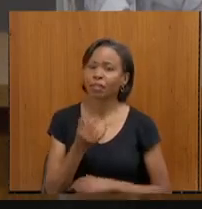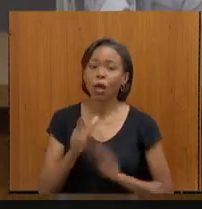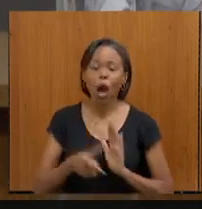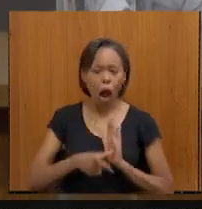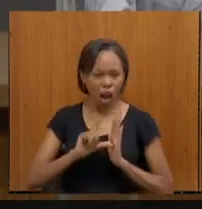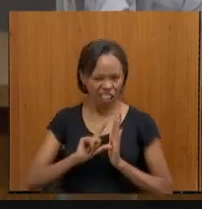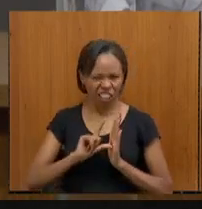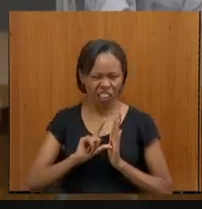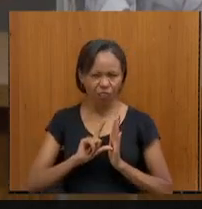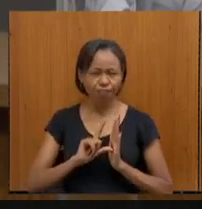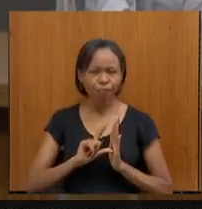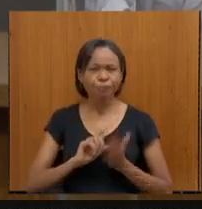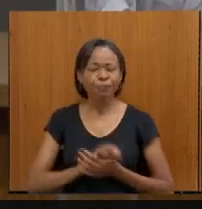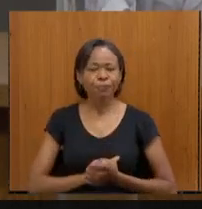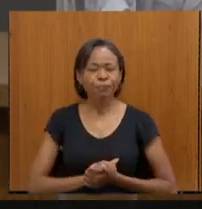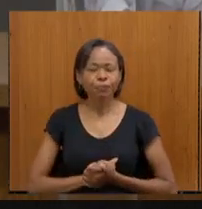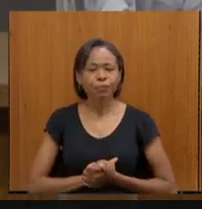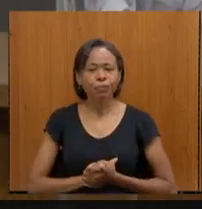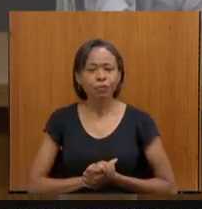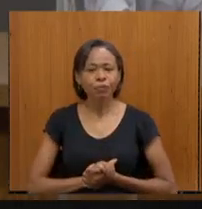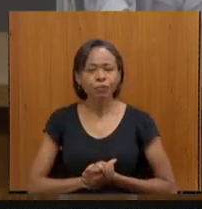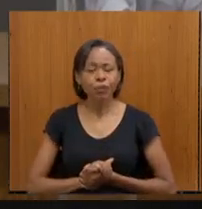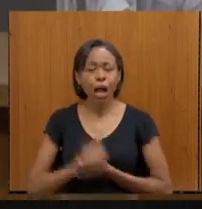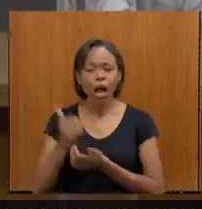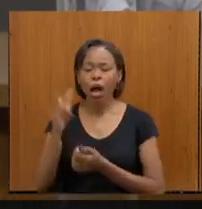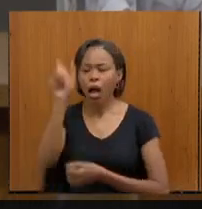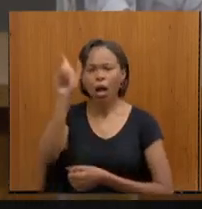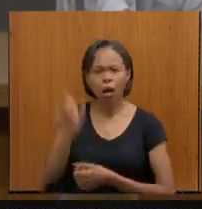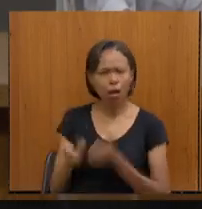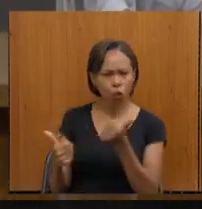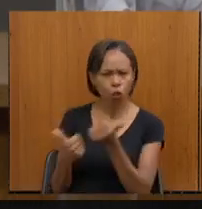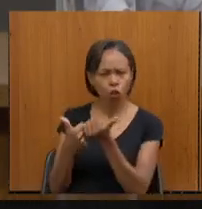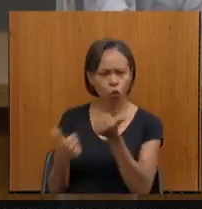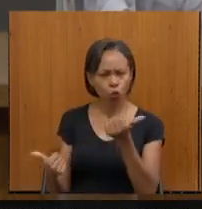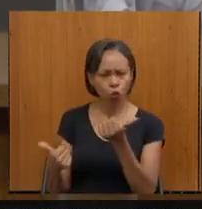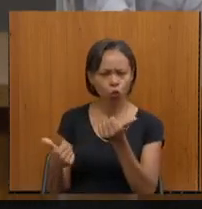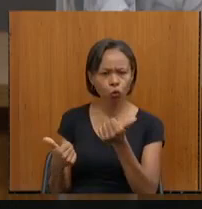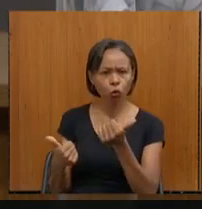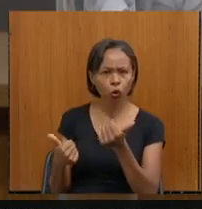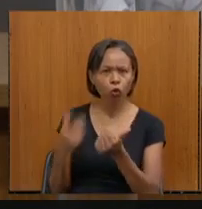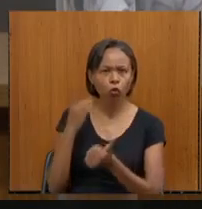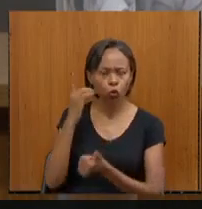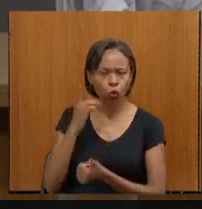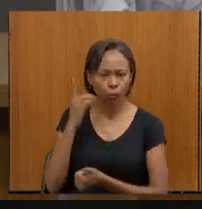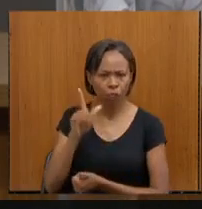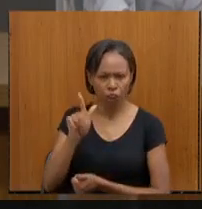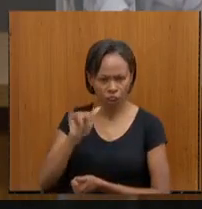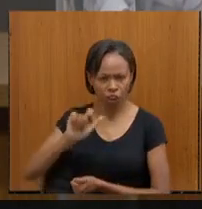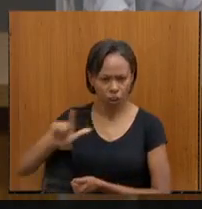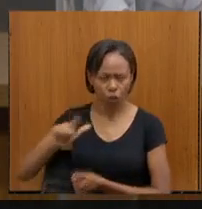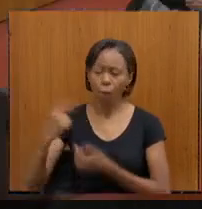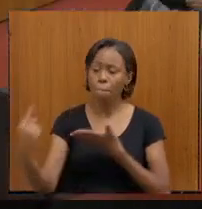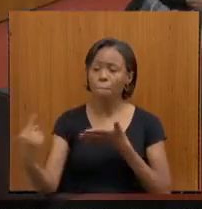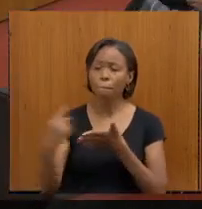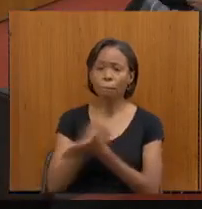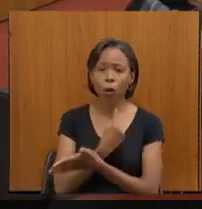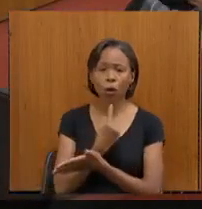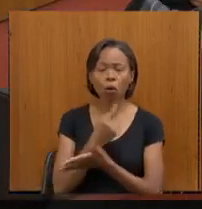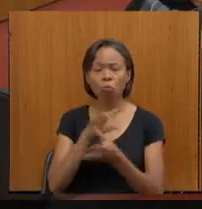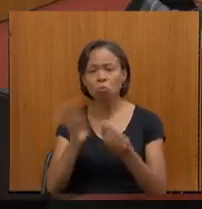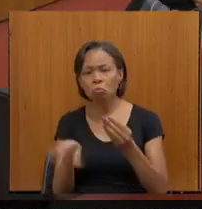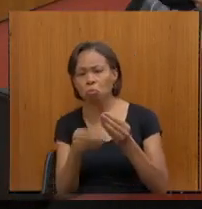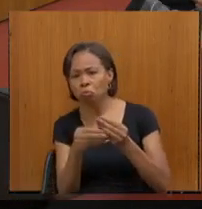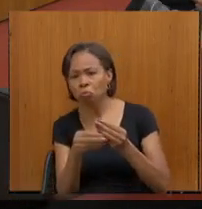reunião a assessora do deputado Gil perguntou tem alguma coisa que gostaria